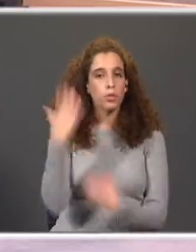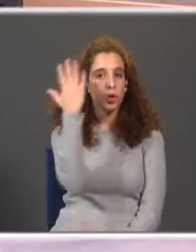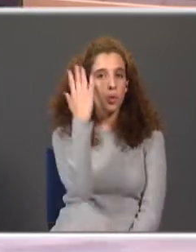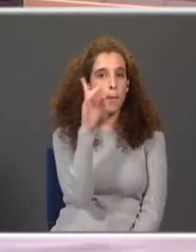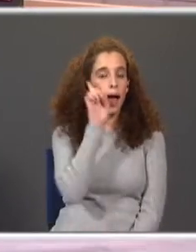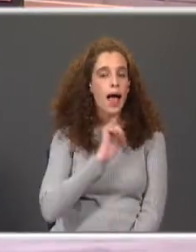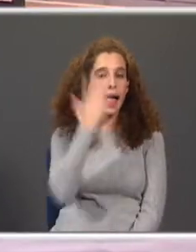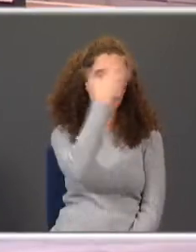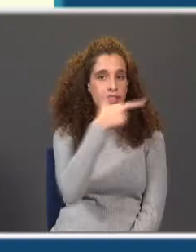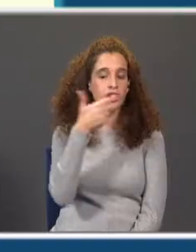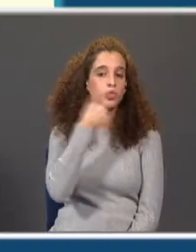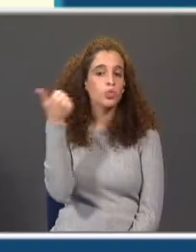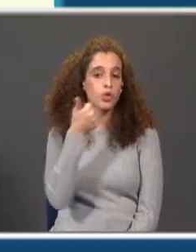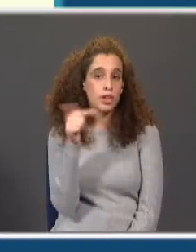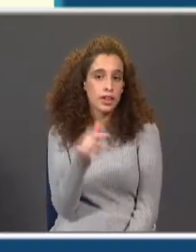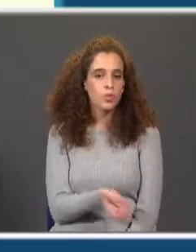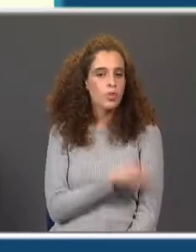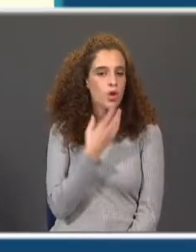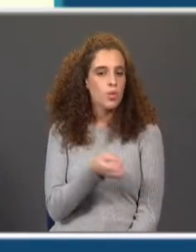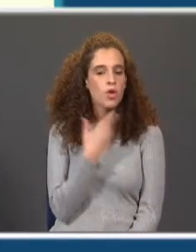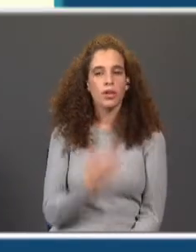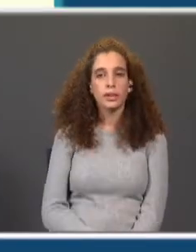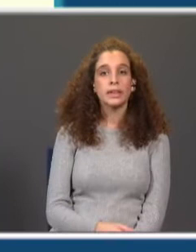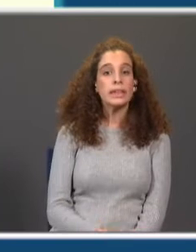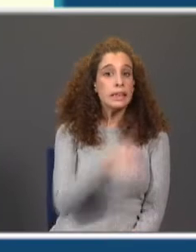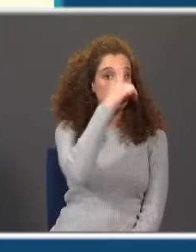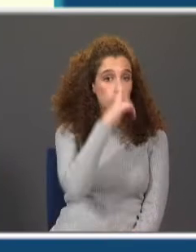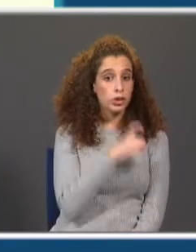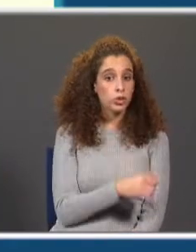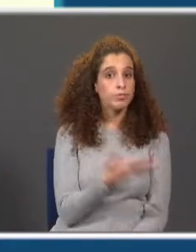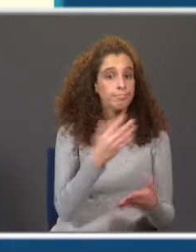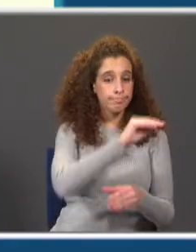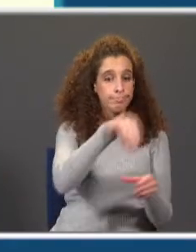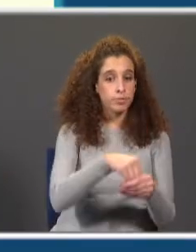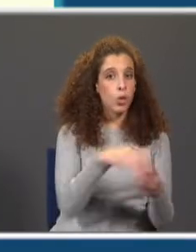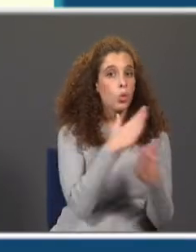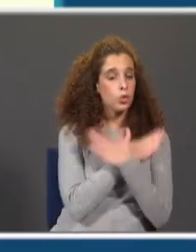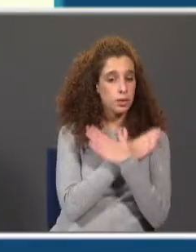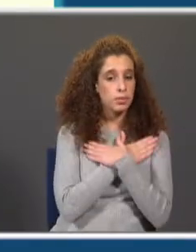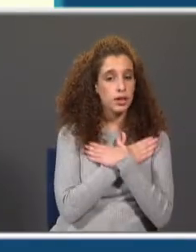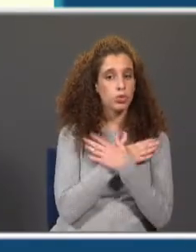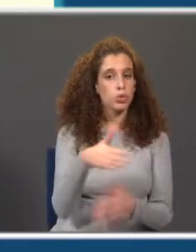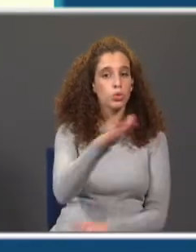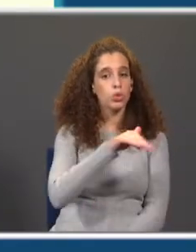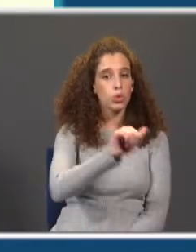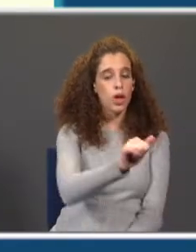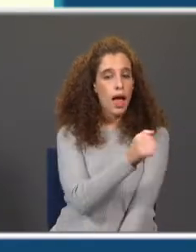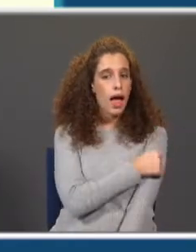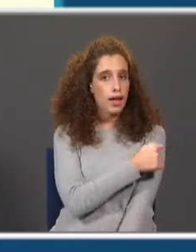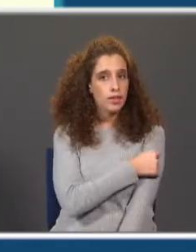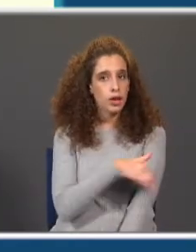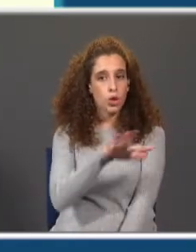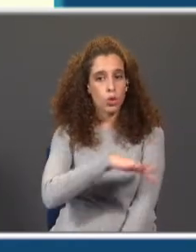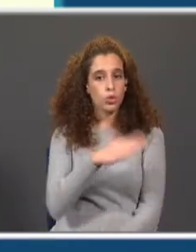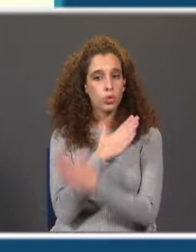apaixonou. Então temos recordações, temos os amigos, não é? Temos os lugares, as casas onde esses amigos